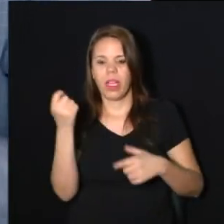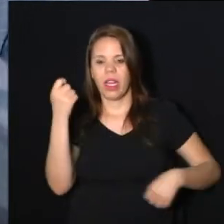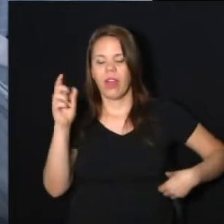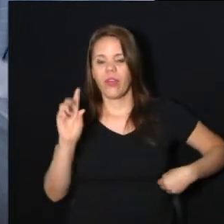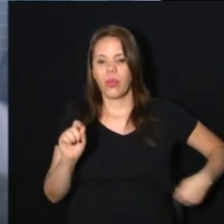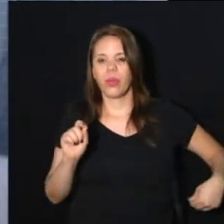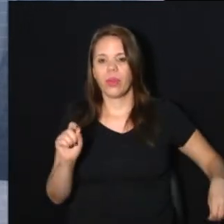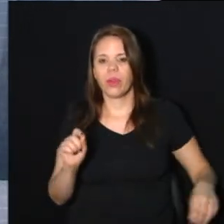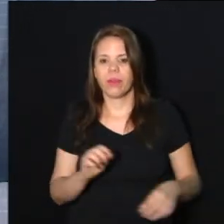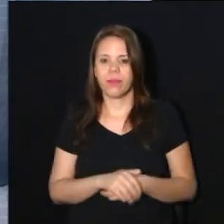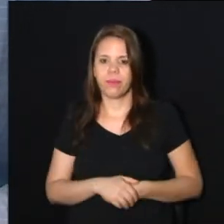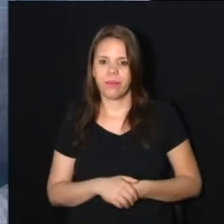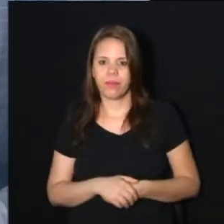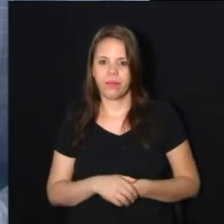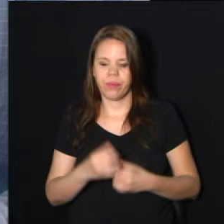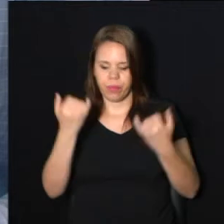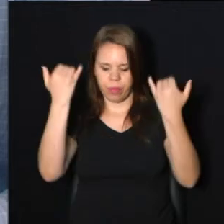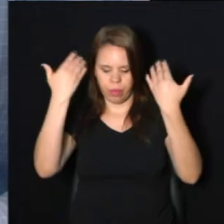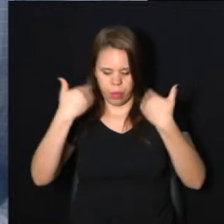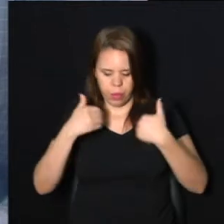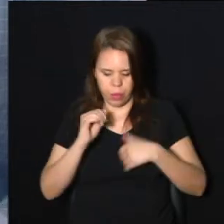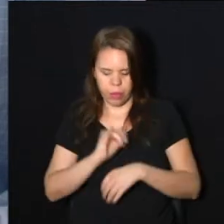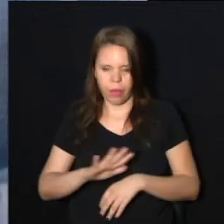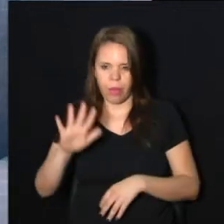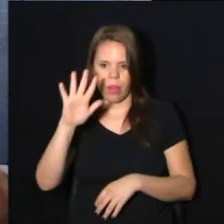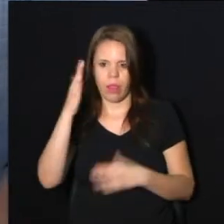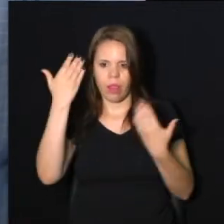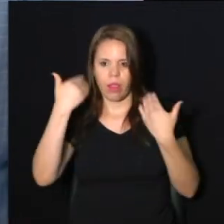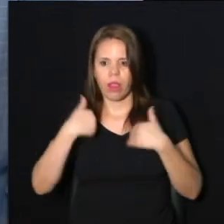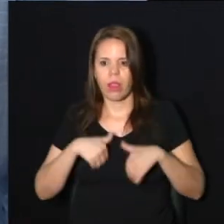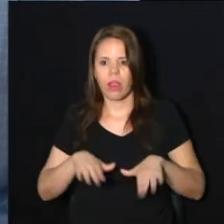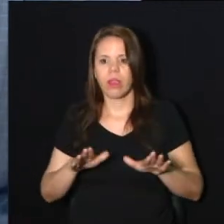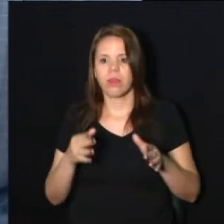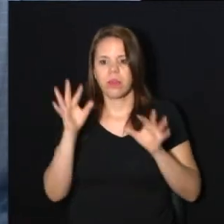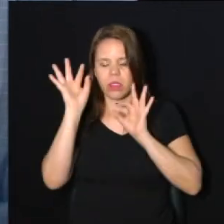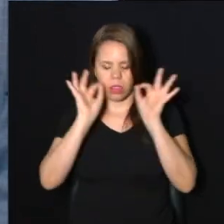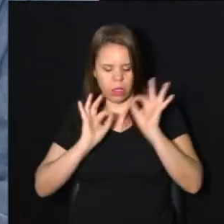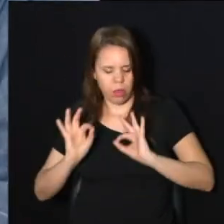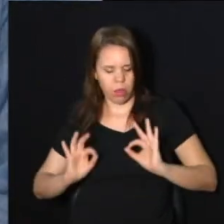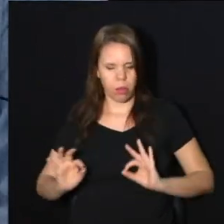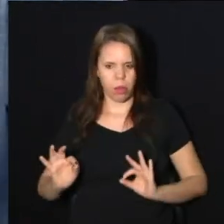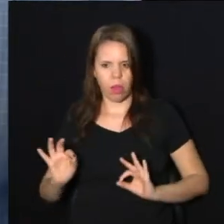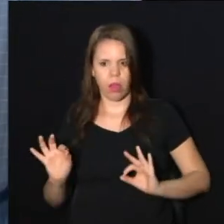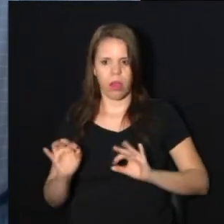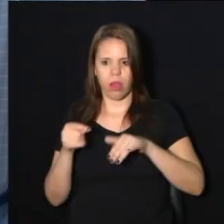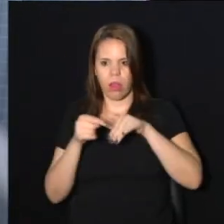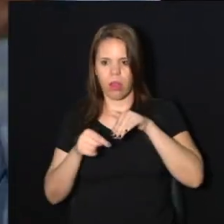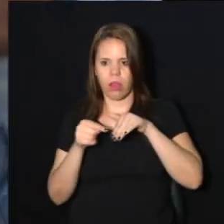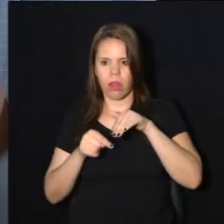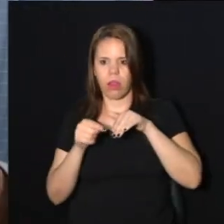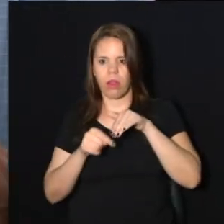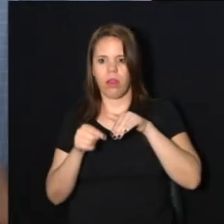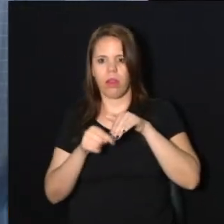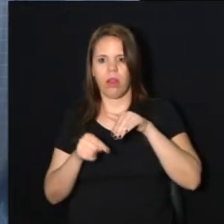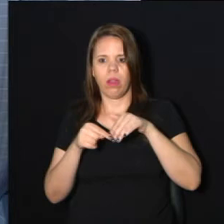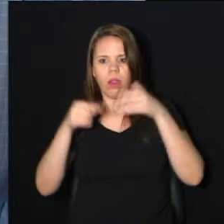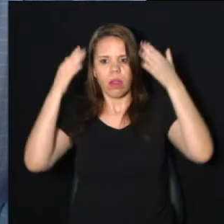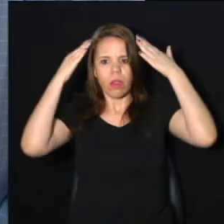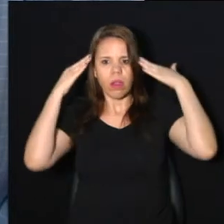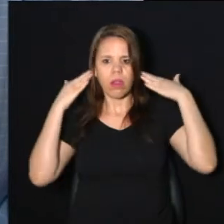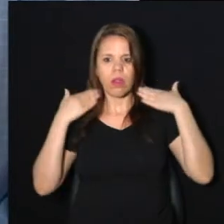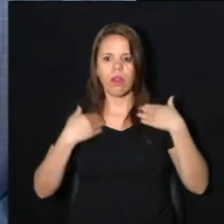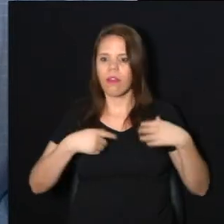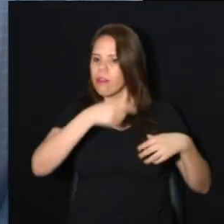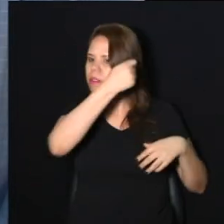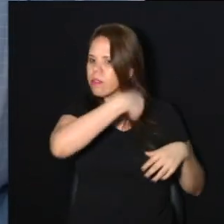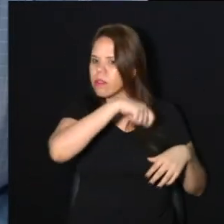é a imagem. A mulher tem que estar arrumada, tem que estar com as unhas cuidadas, o cabelo bem penteado